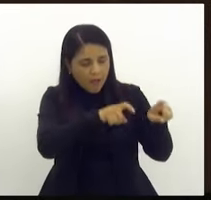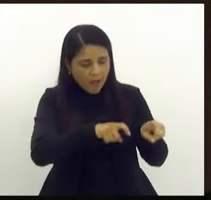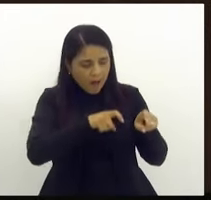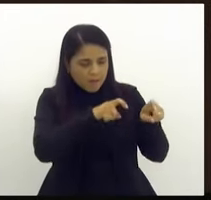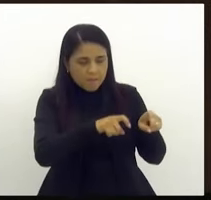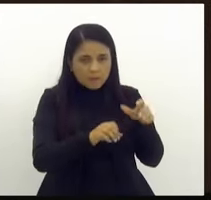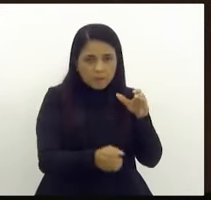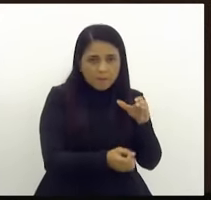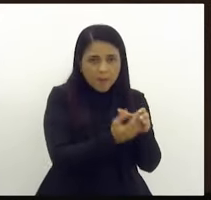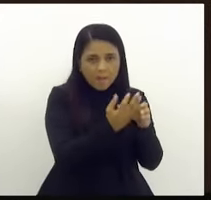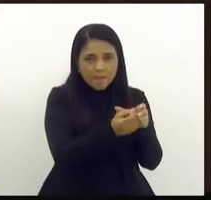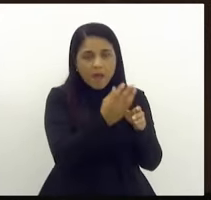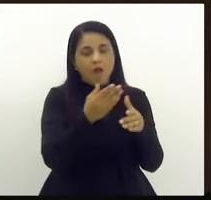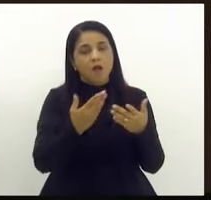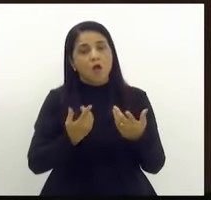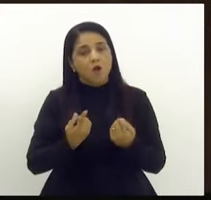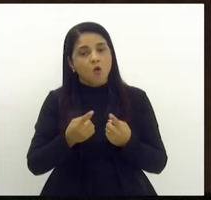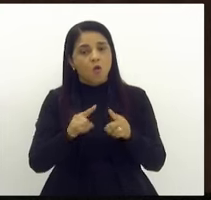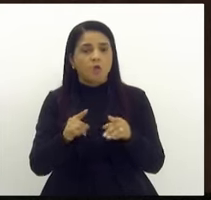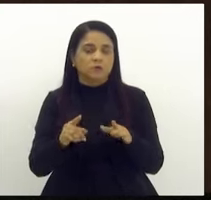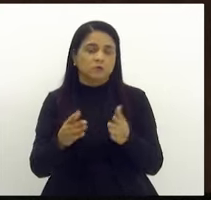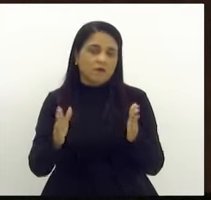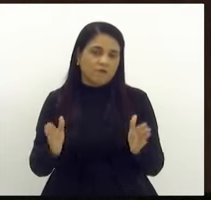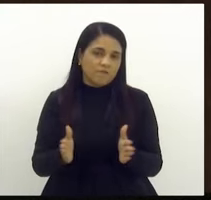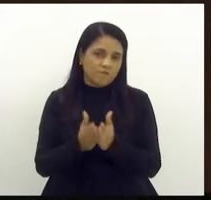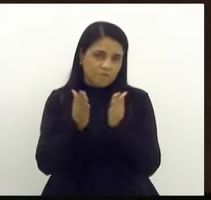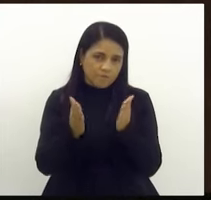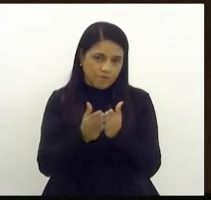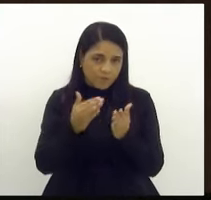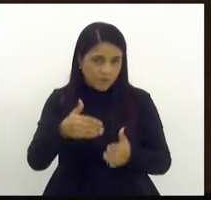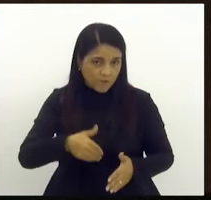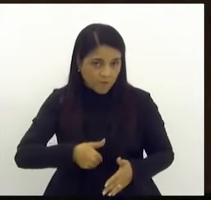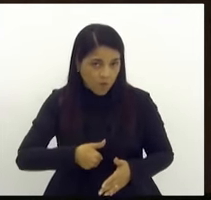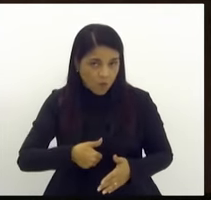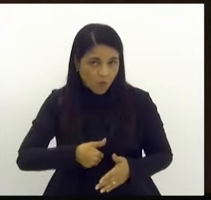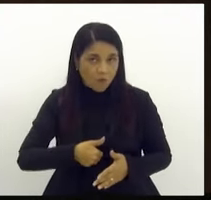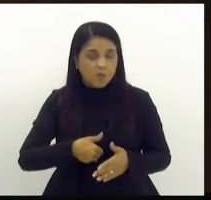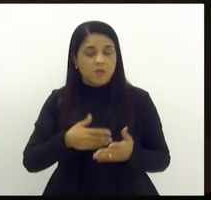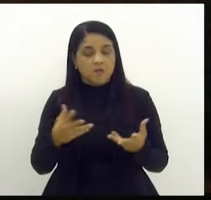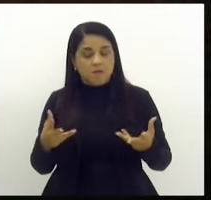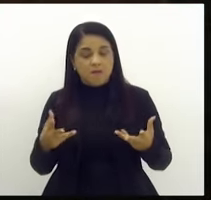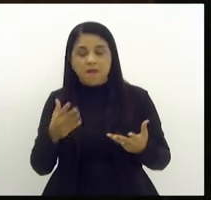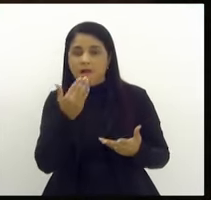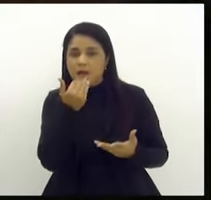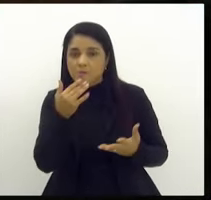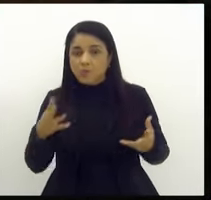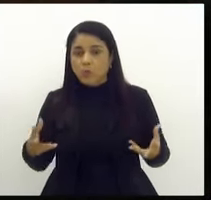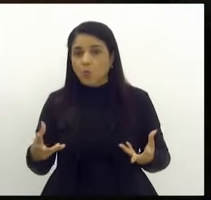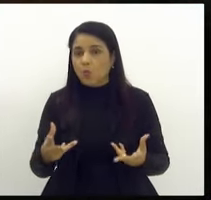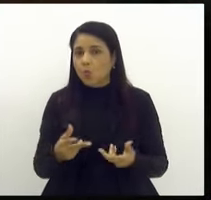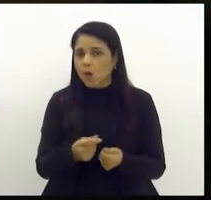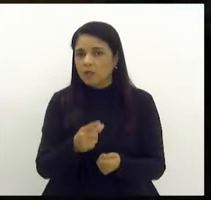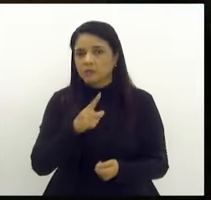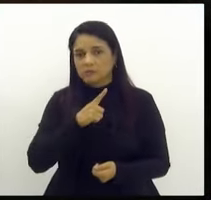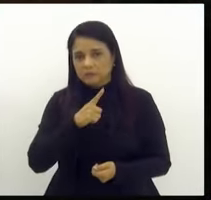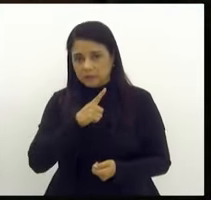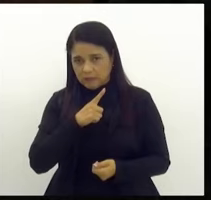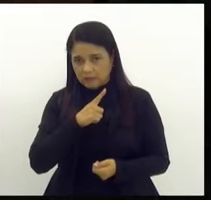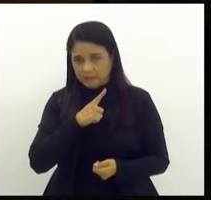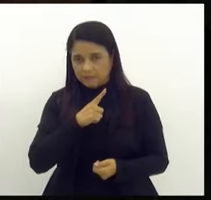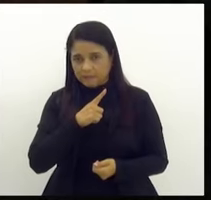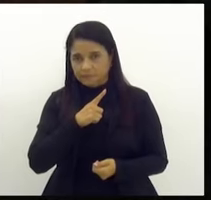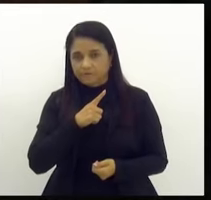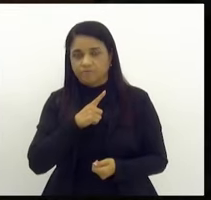do combate à fome mas também de nós termos alimentos com qualidade nós não Queremos queremos